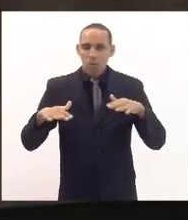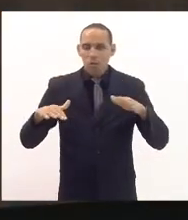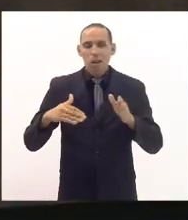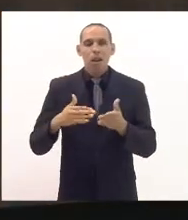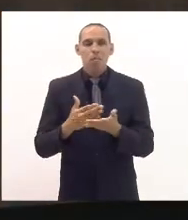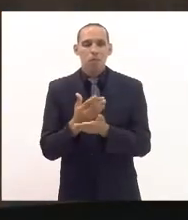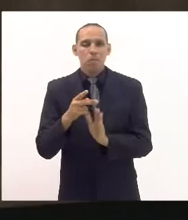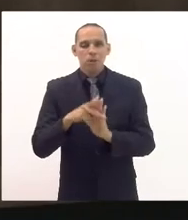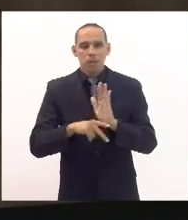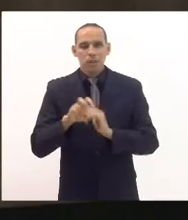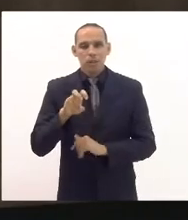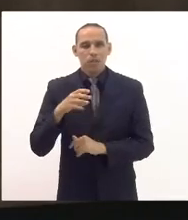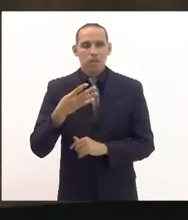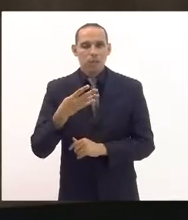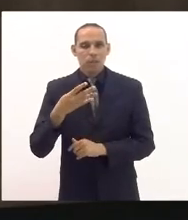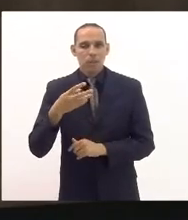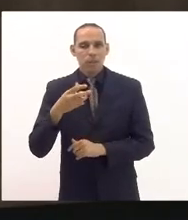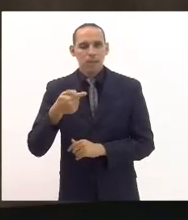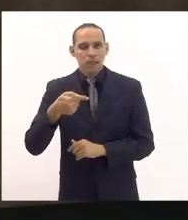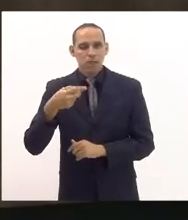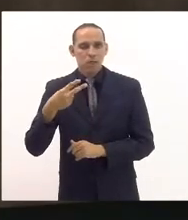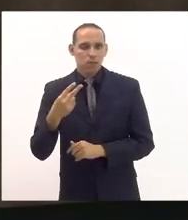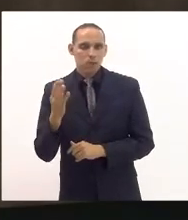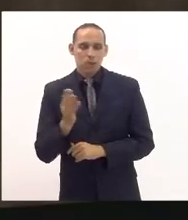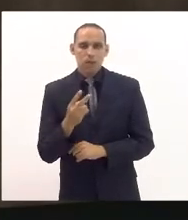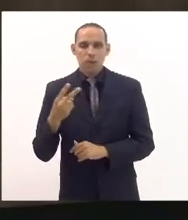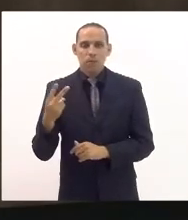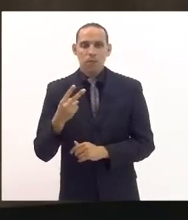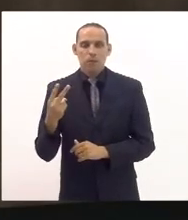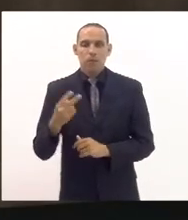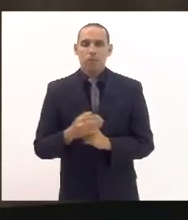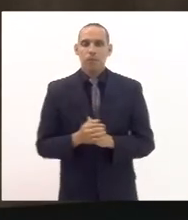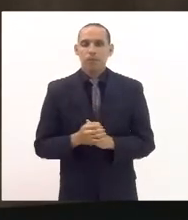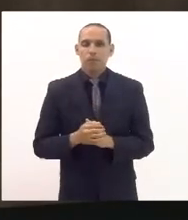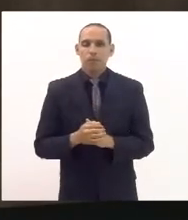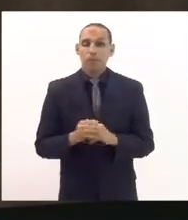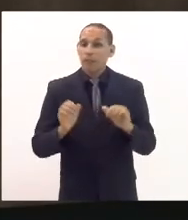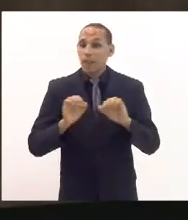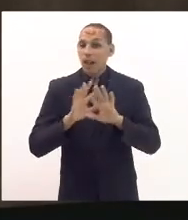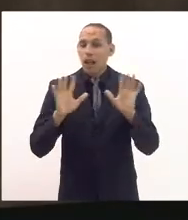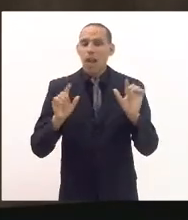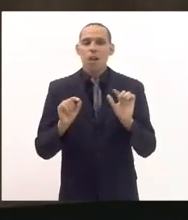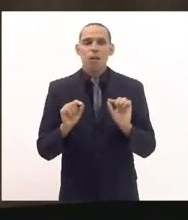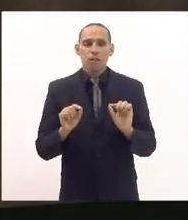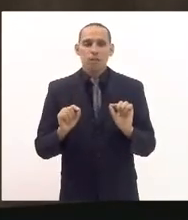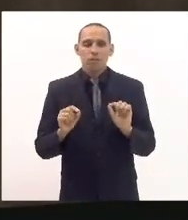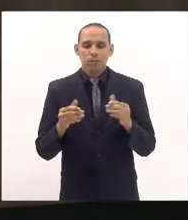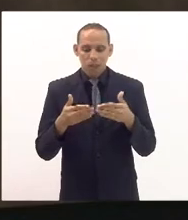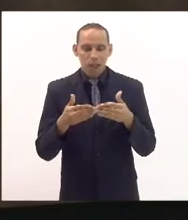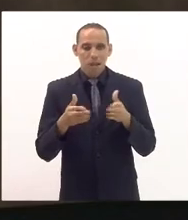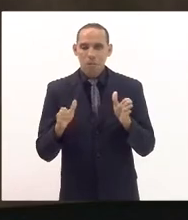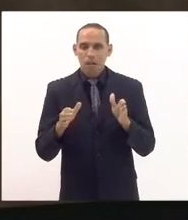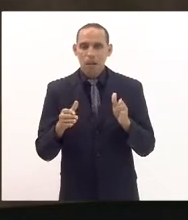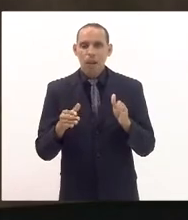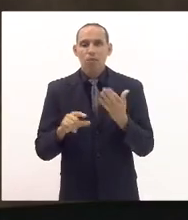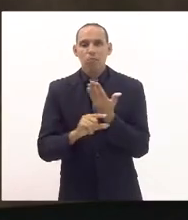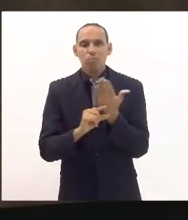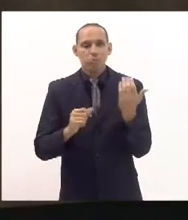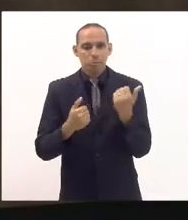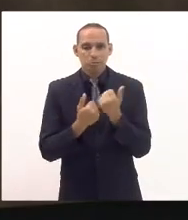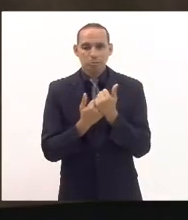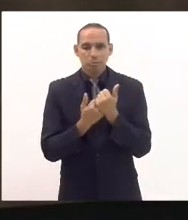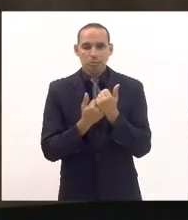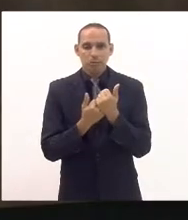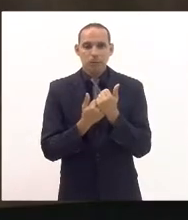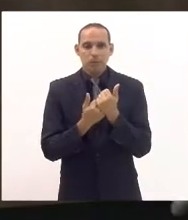pela aprovação do projeto 5472/2022 e deixar claro aqui para todos que tá aberto a coautoria